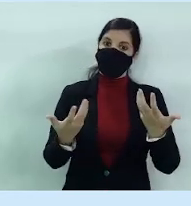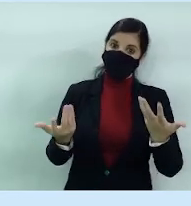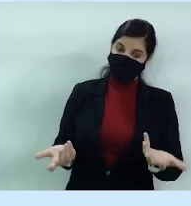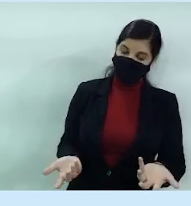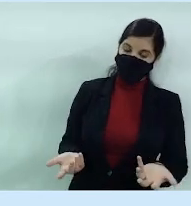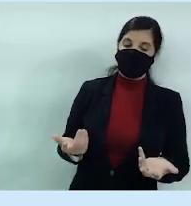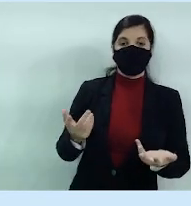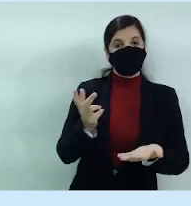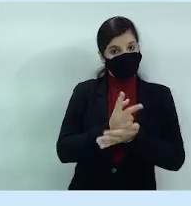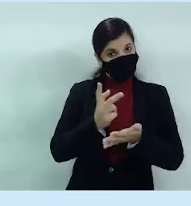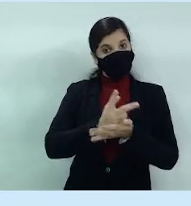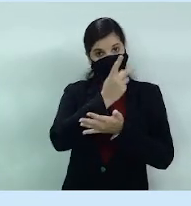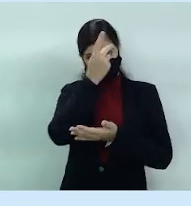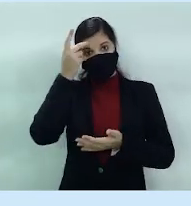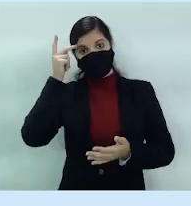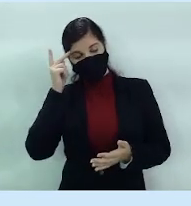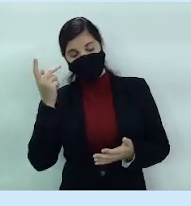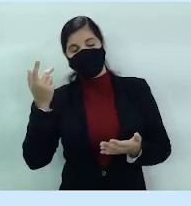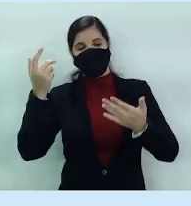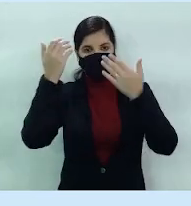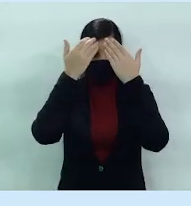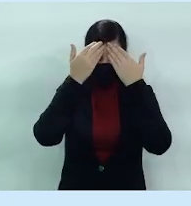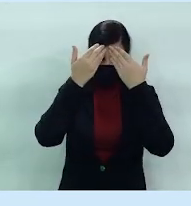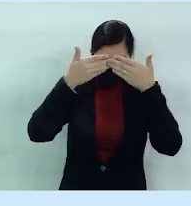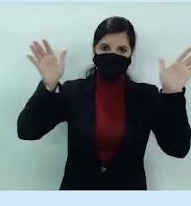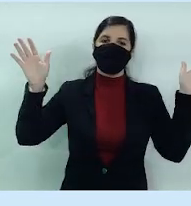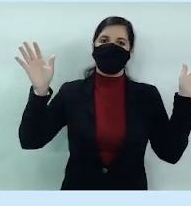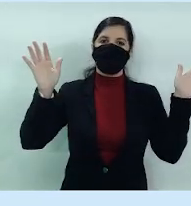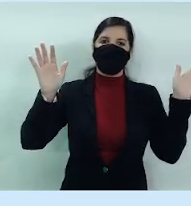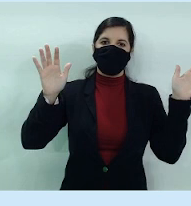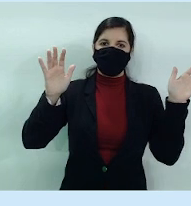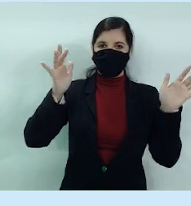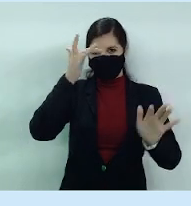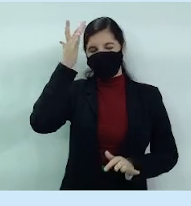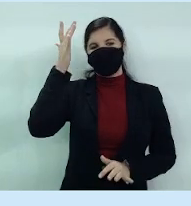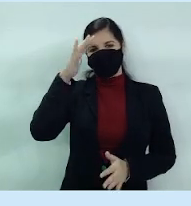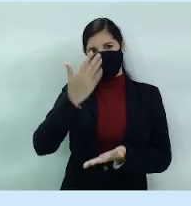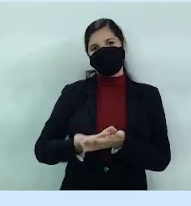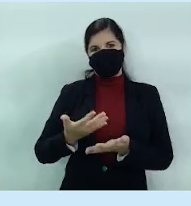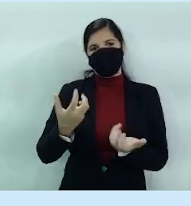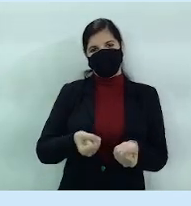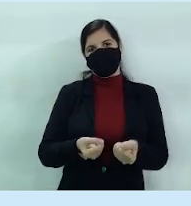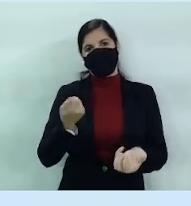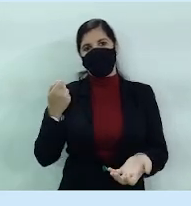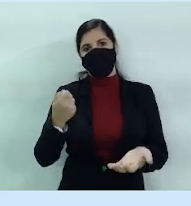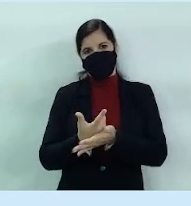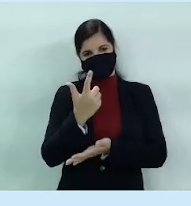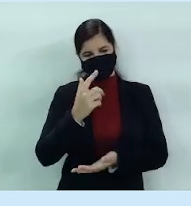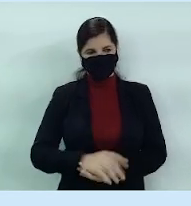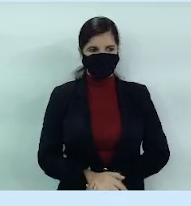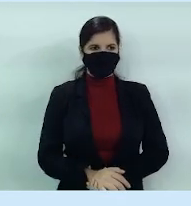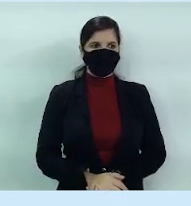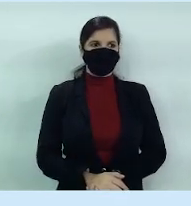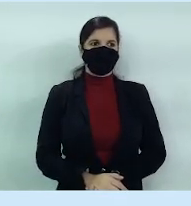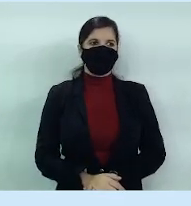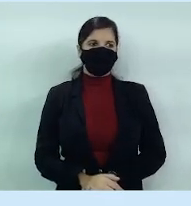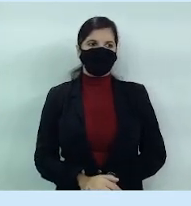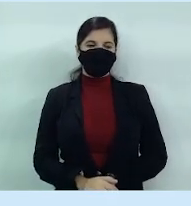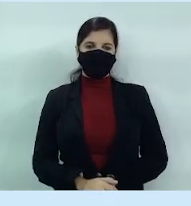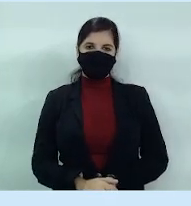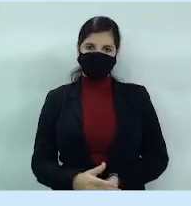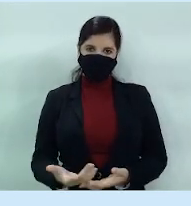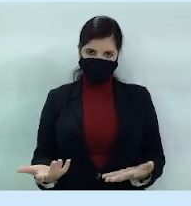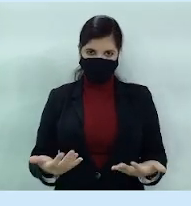Então, normalmente essas pessoas elas conseguem ser persuadidas de uma forma mais fácil. Vamos ver quais são